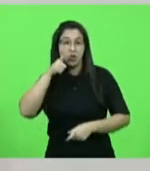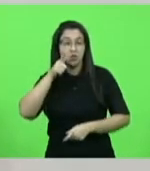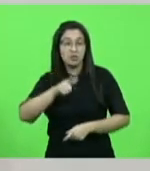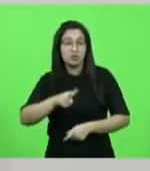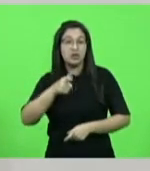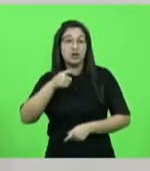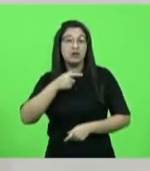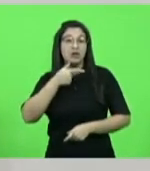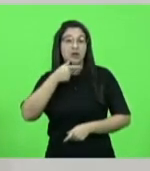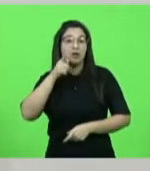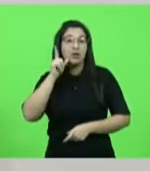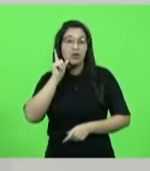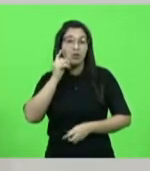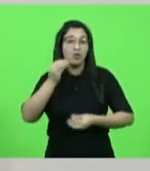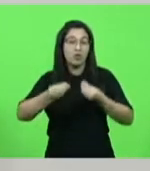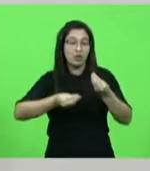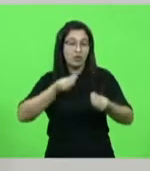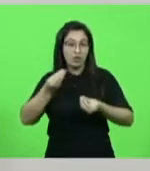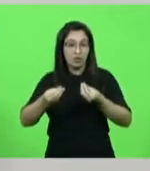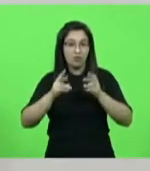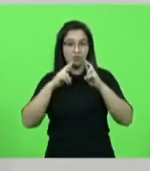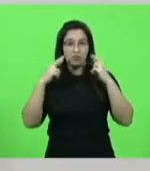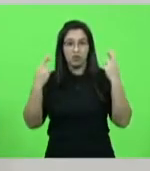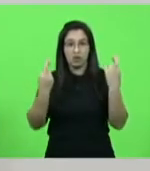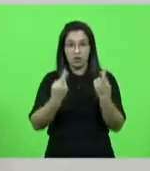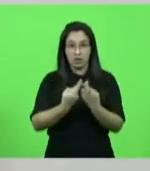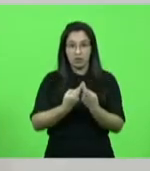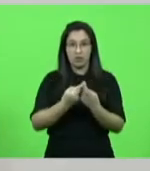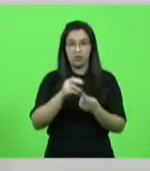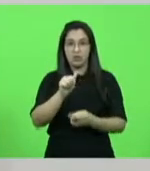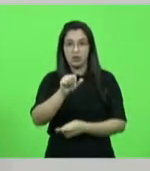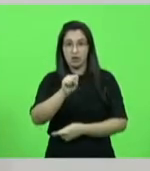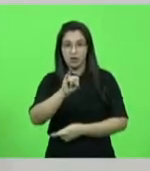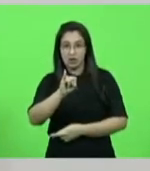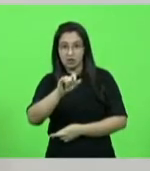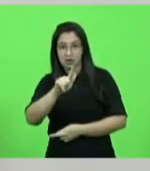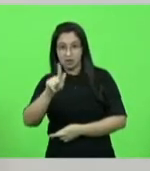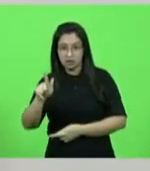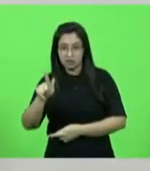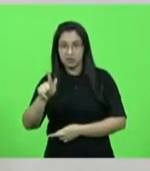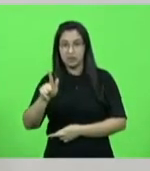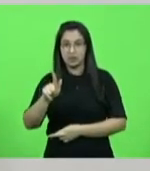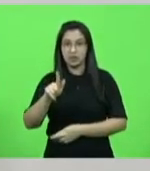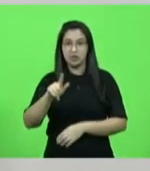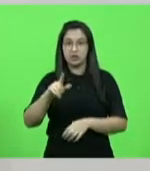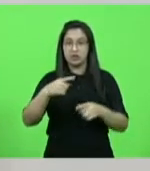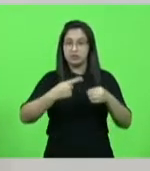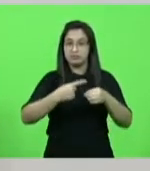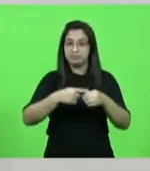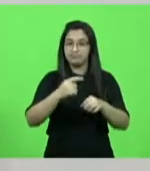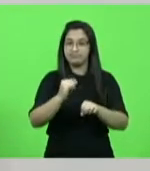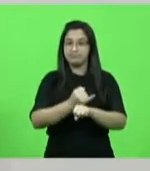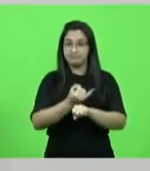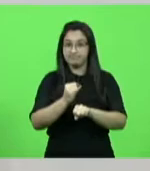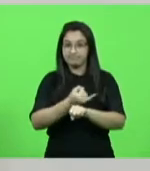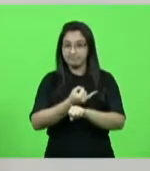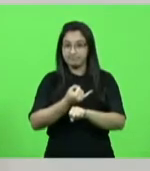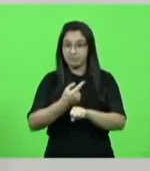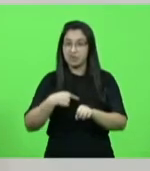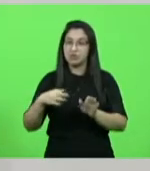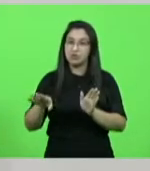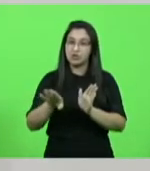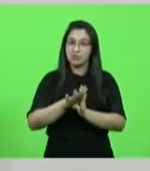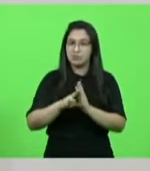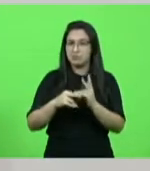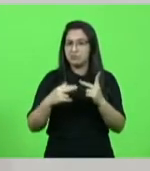ontem em uma reunião na ACIG, na Associação Comercial e Industrial da cidade de Joinville, onde fomos recebidos, né,